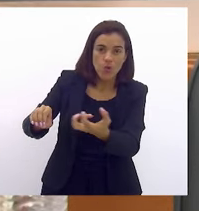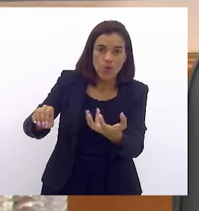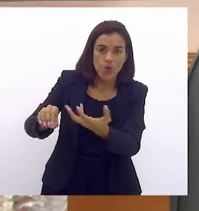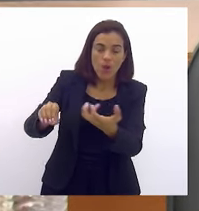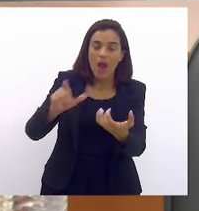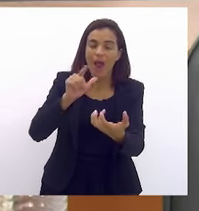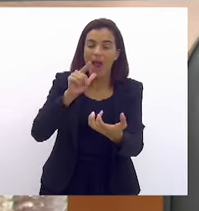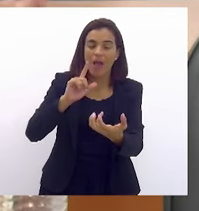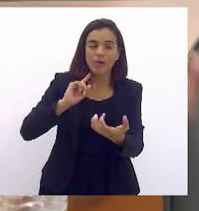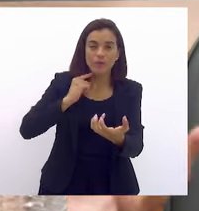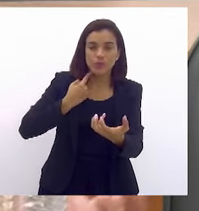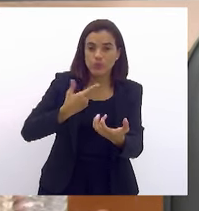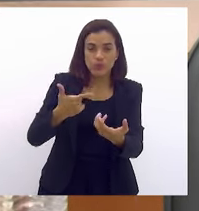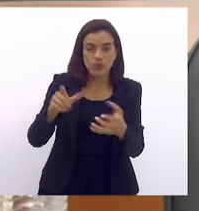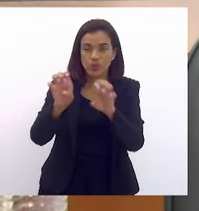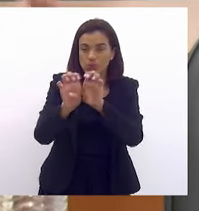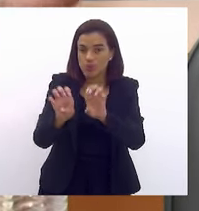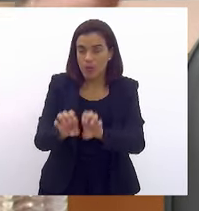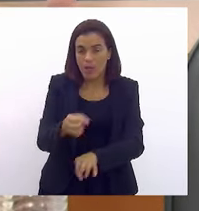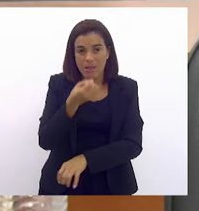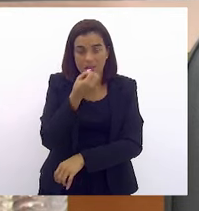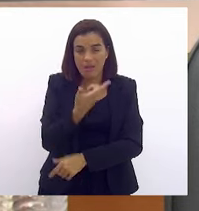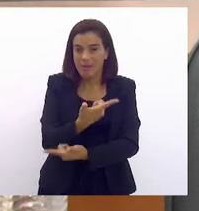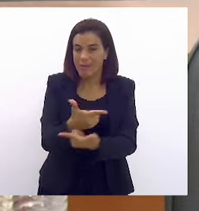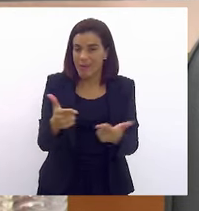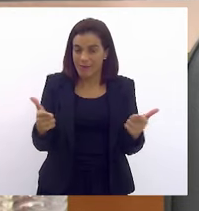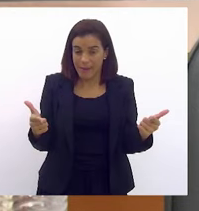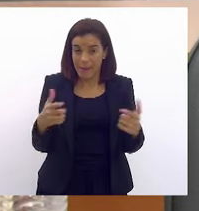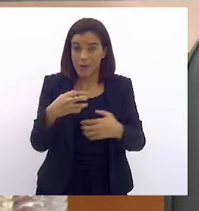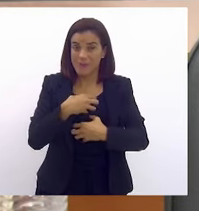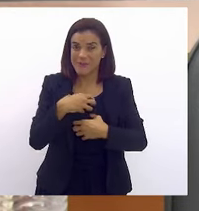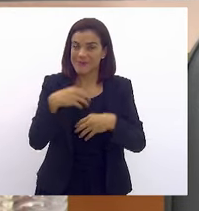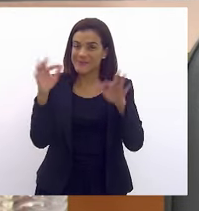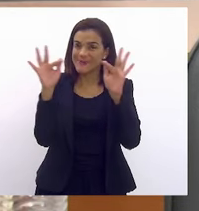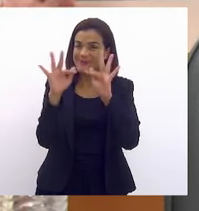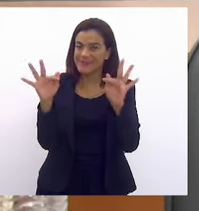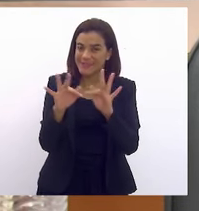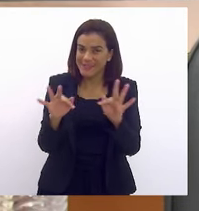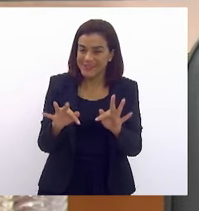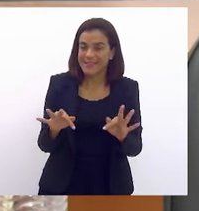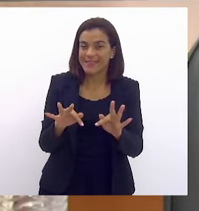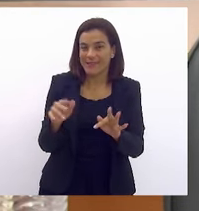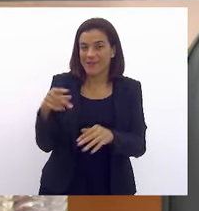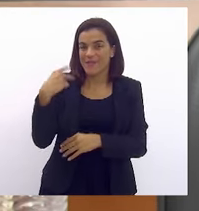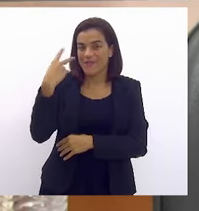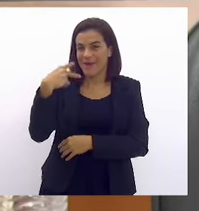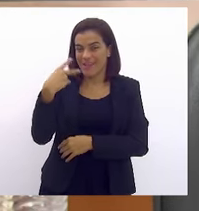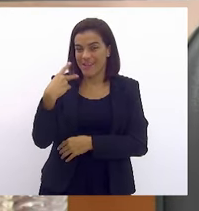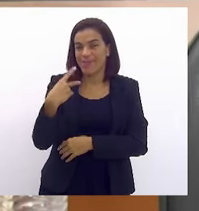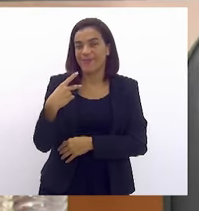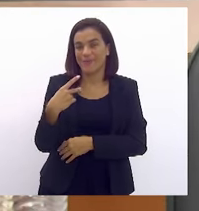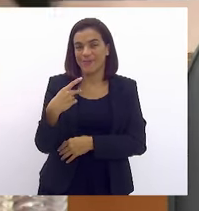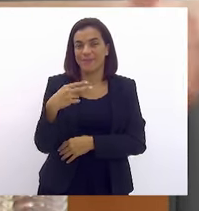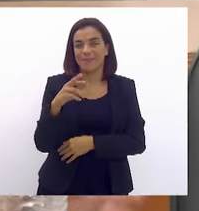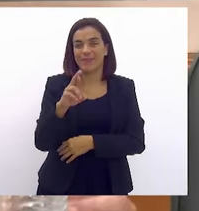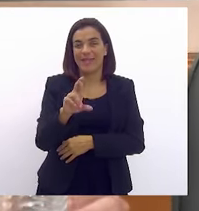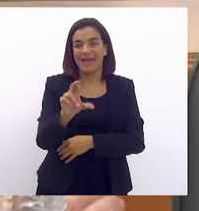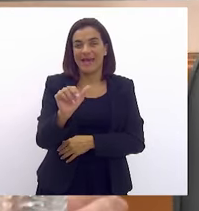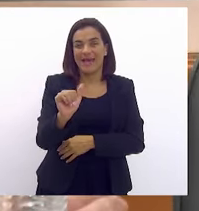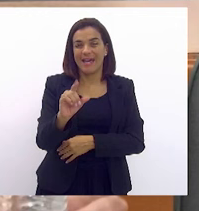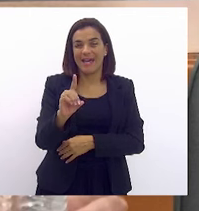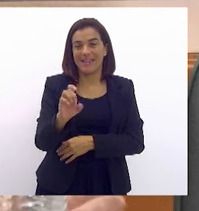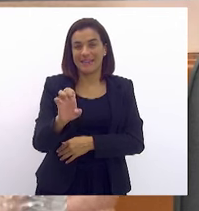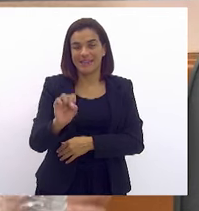bem estruturada, ainda não chegou na universalização, e fiquei muito feliz com a fala do vereador Hades, da busca,